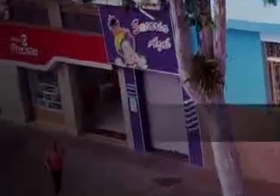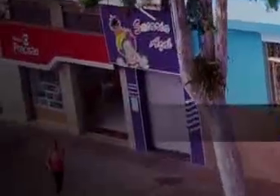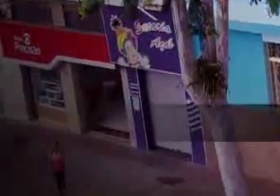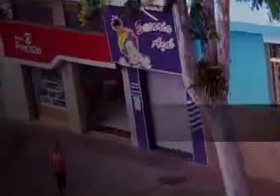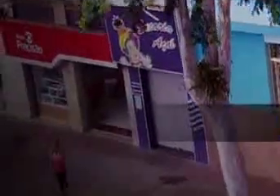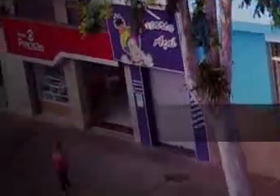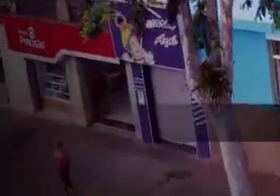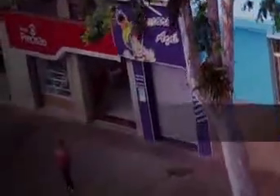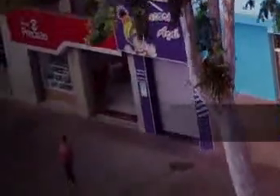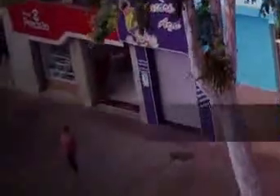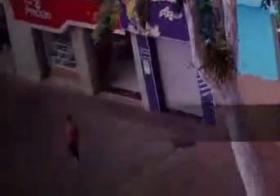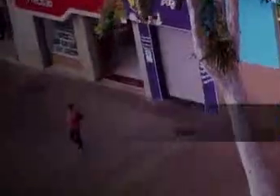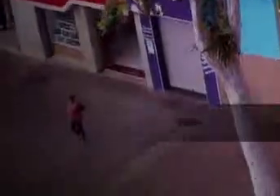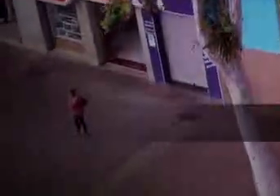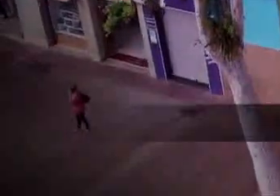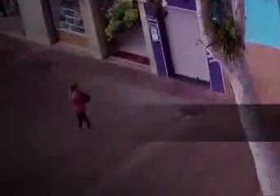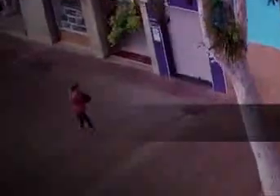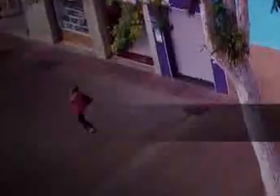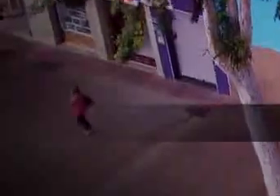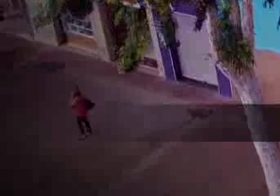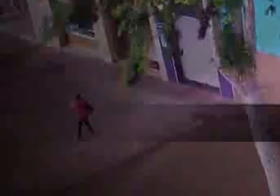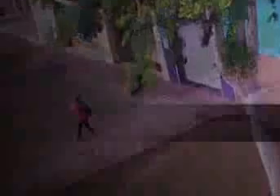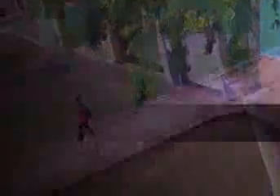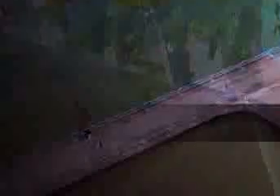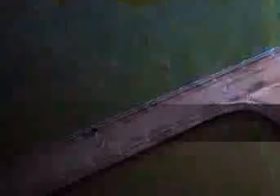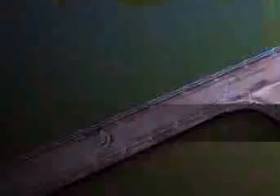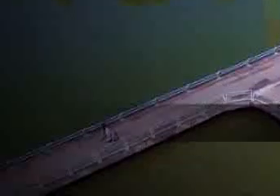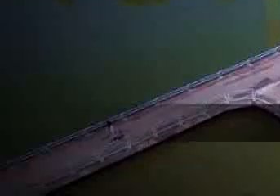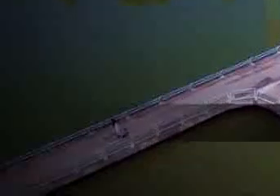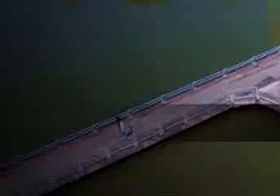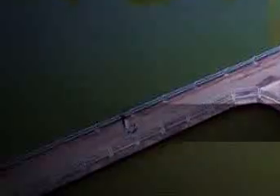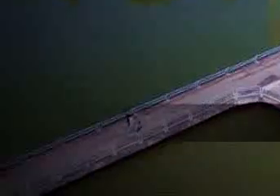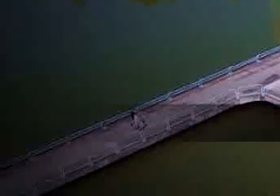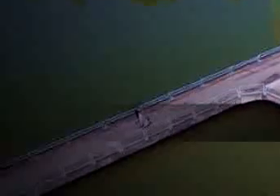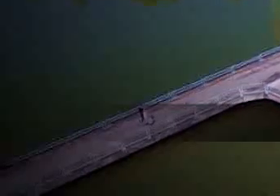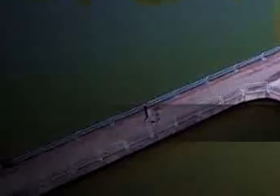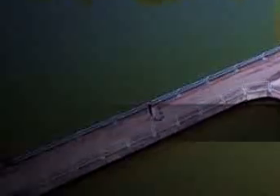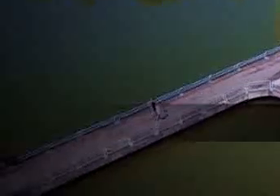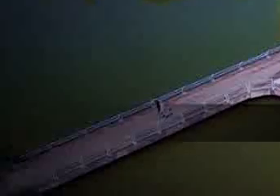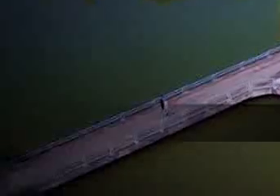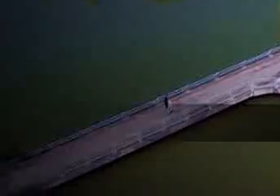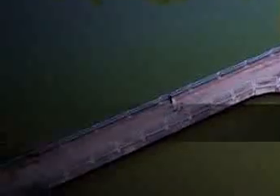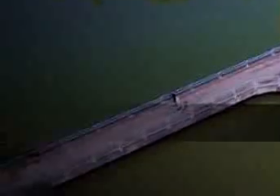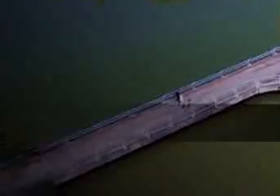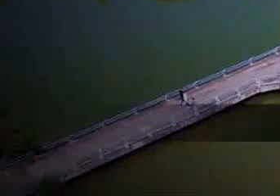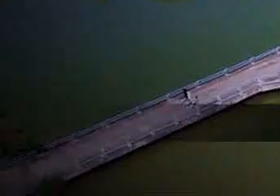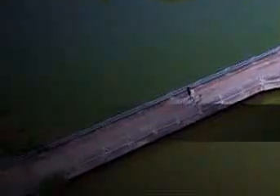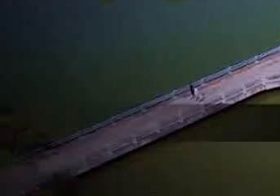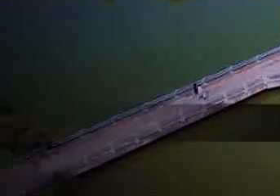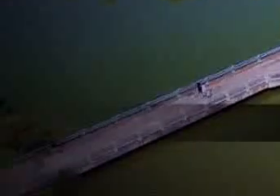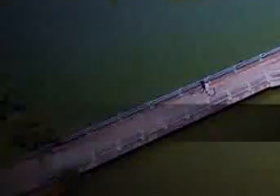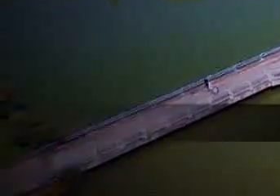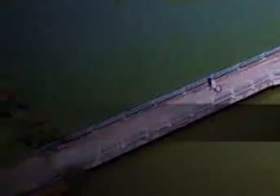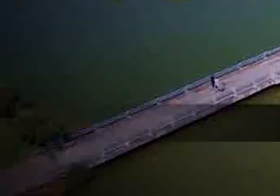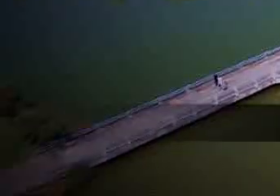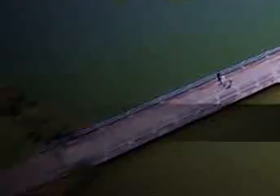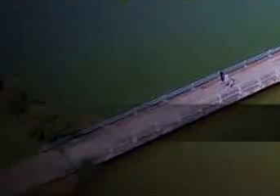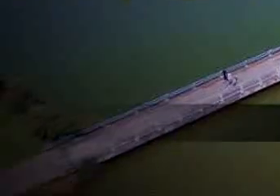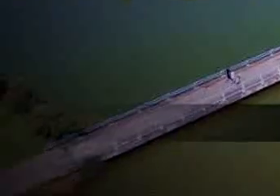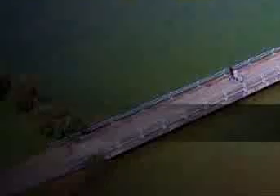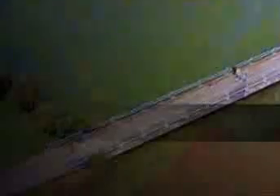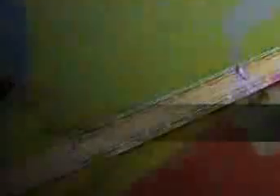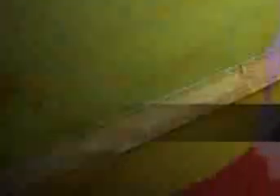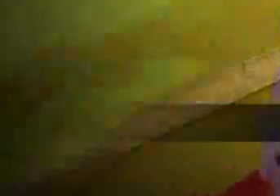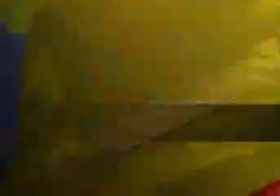adora, pobre a morte. Terra adorada, entre outras vidas, tu Brasil, com pátria amada.